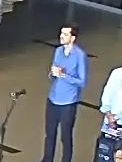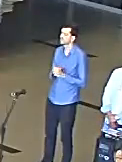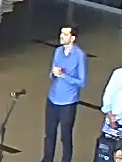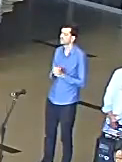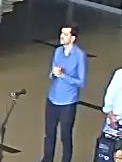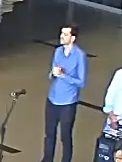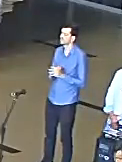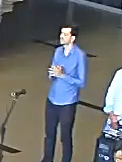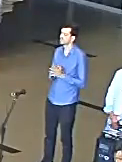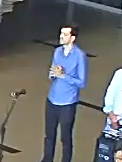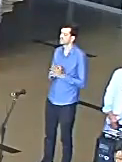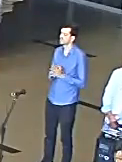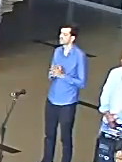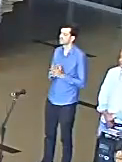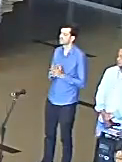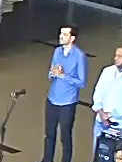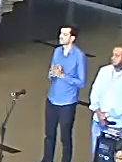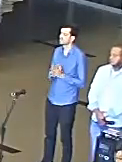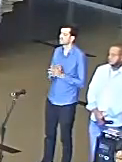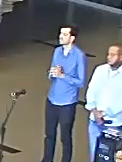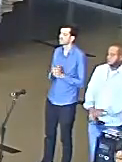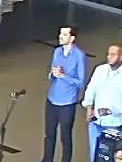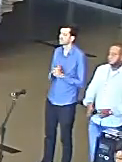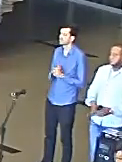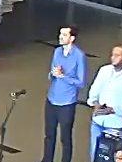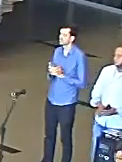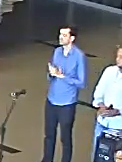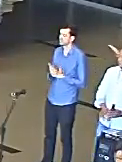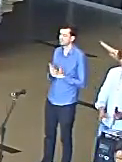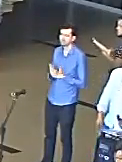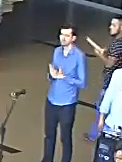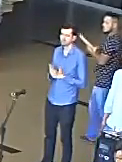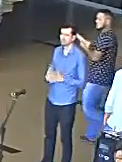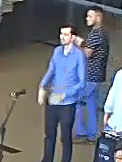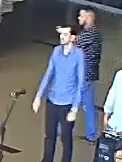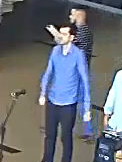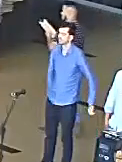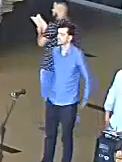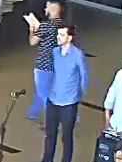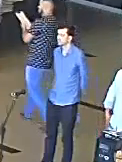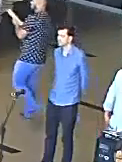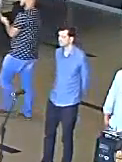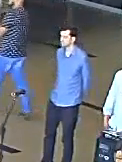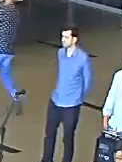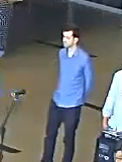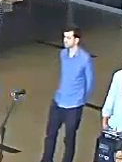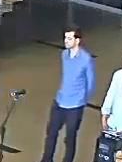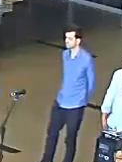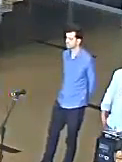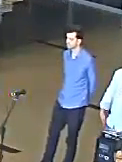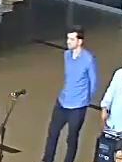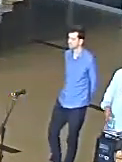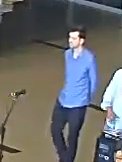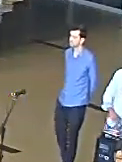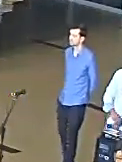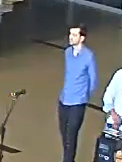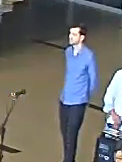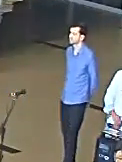a todos os participantes o último a fazer uso da palavra aqui na mesa é um representante do